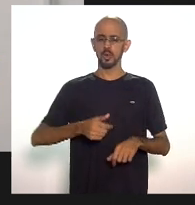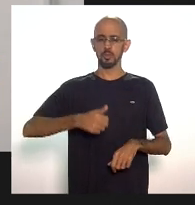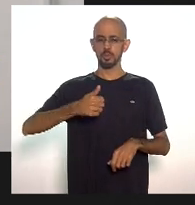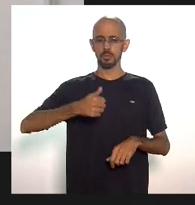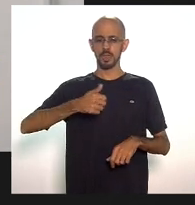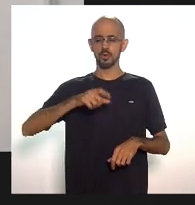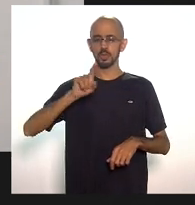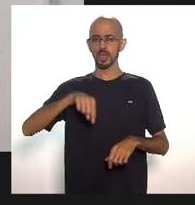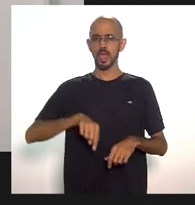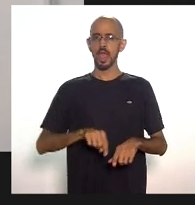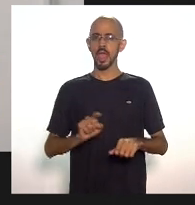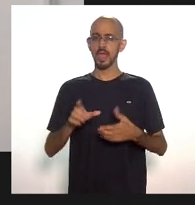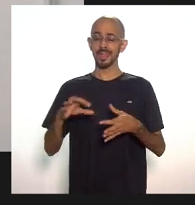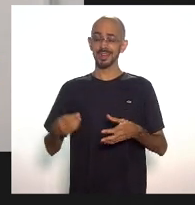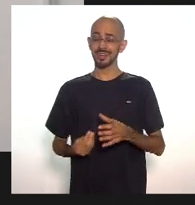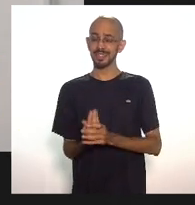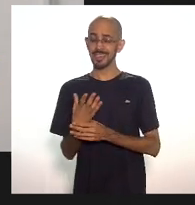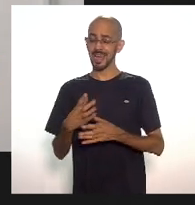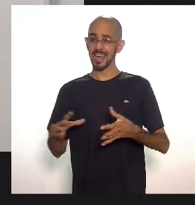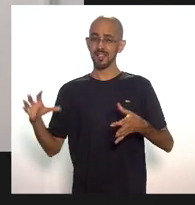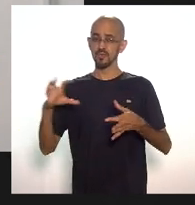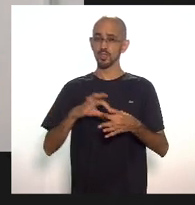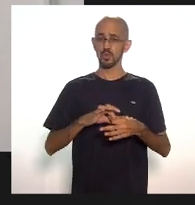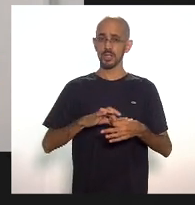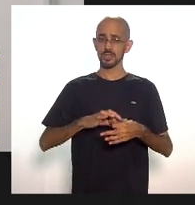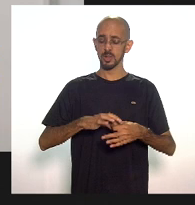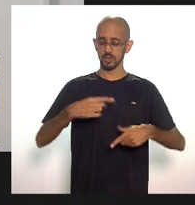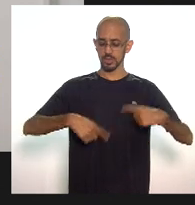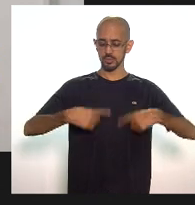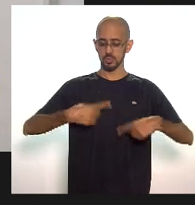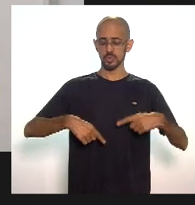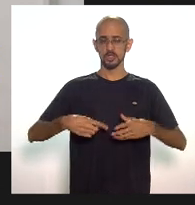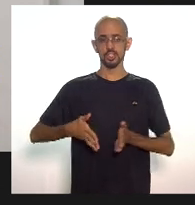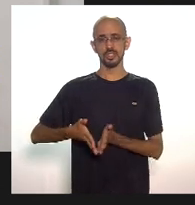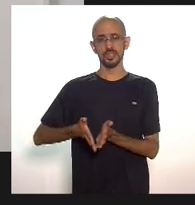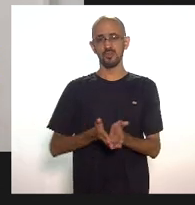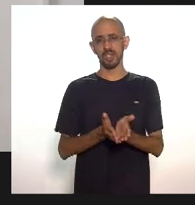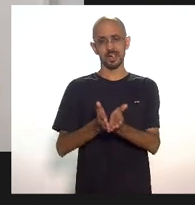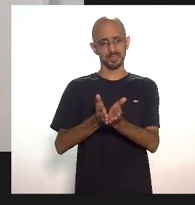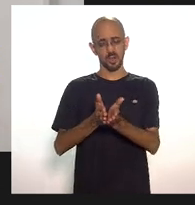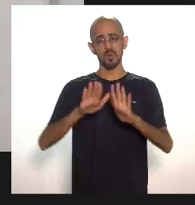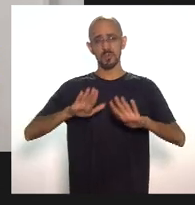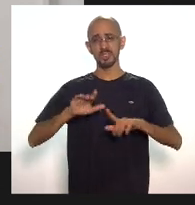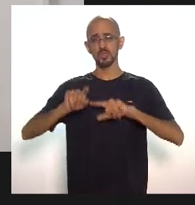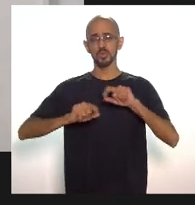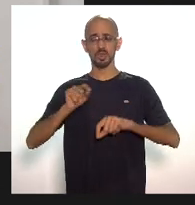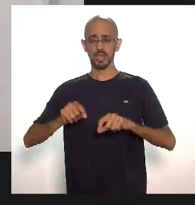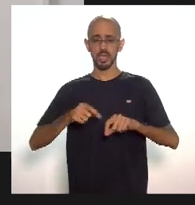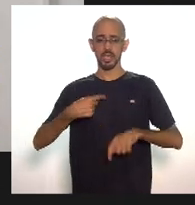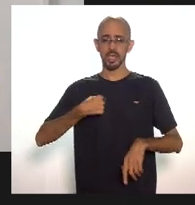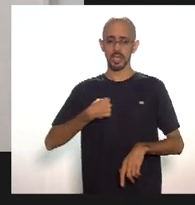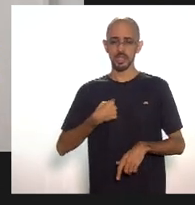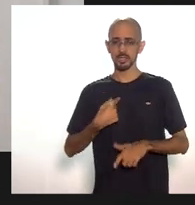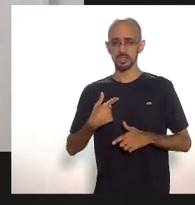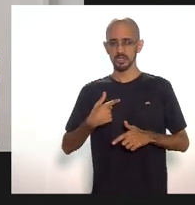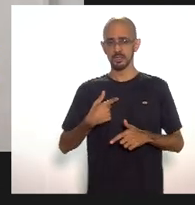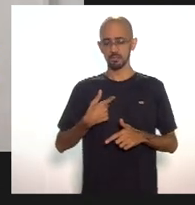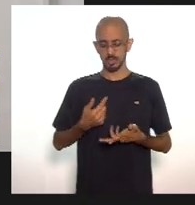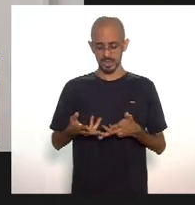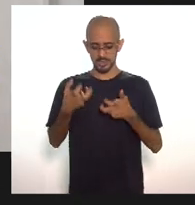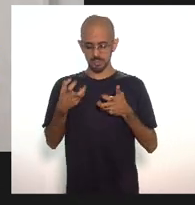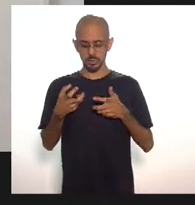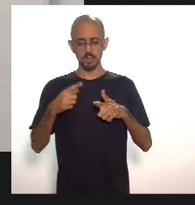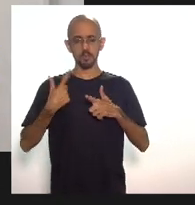de revisar a vinculação das políticas de navegação. E essa questão me chamou a atenção, porque também